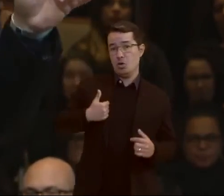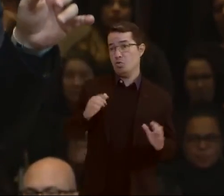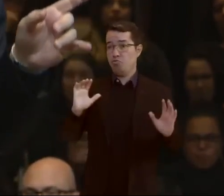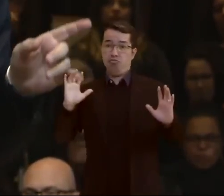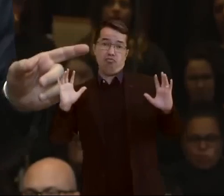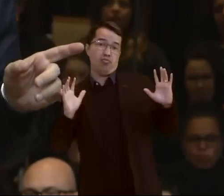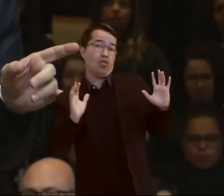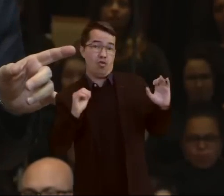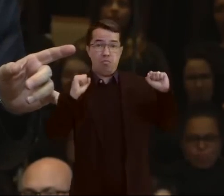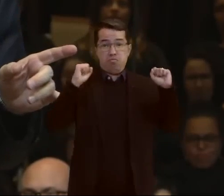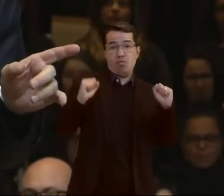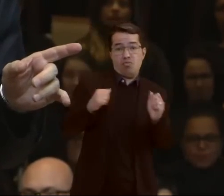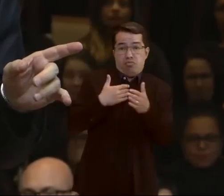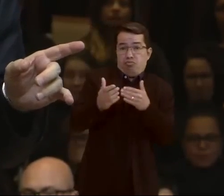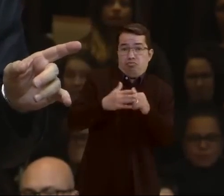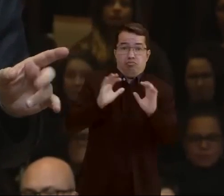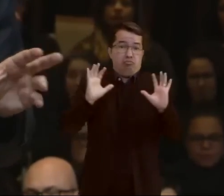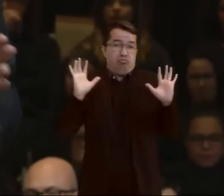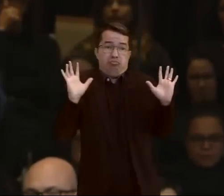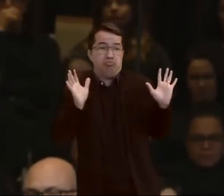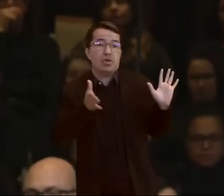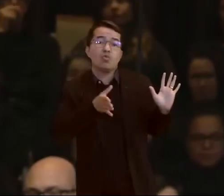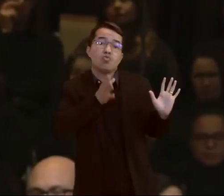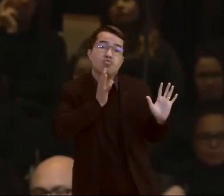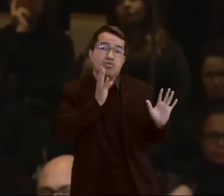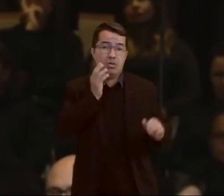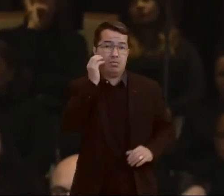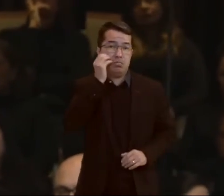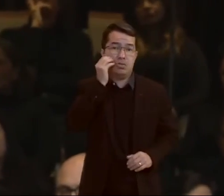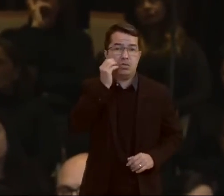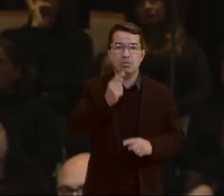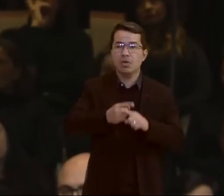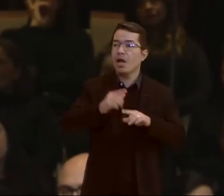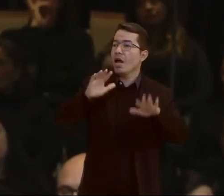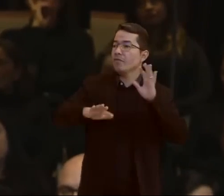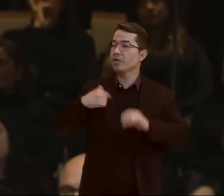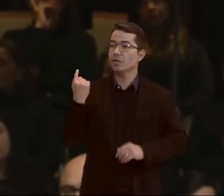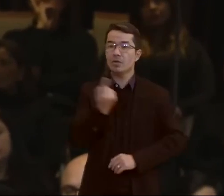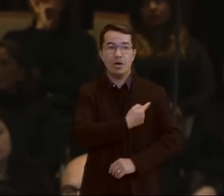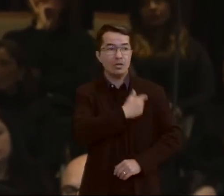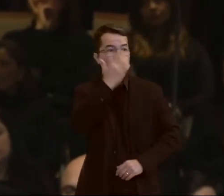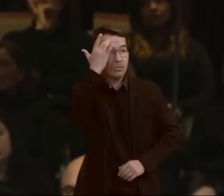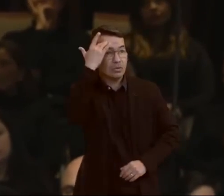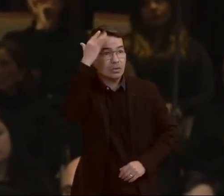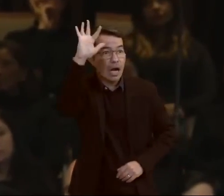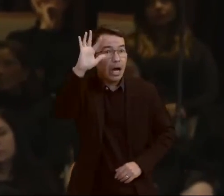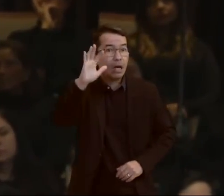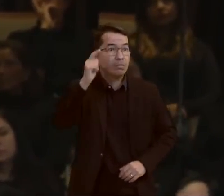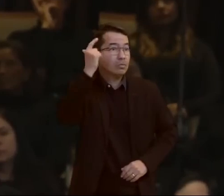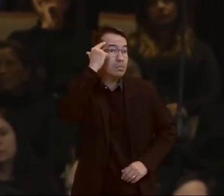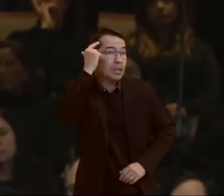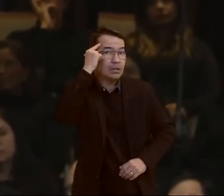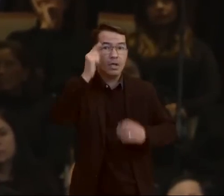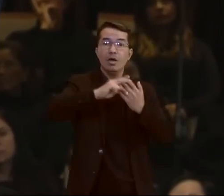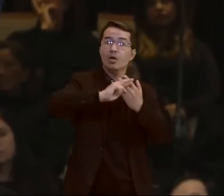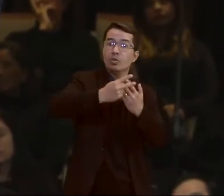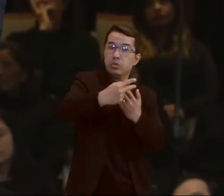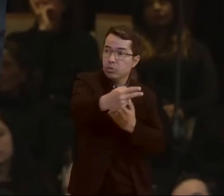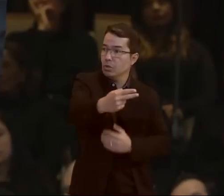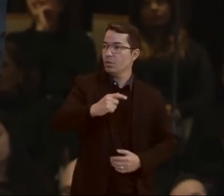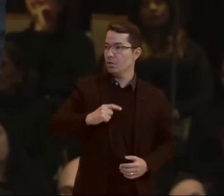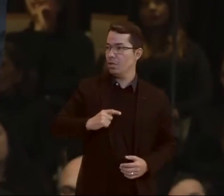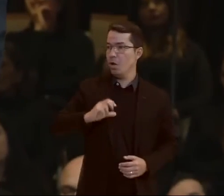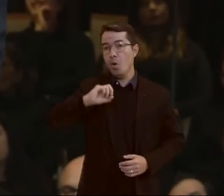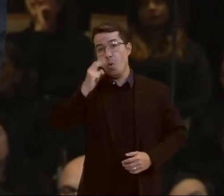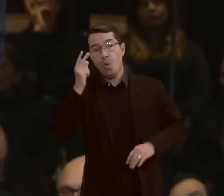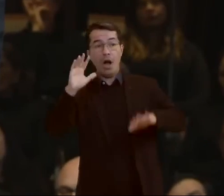as consequências, ou porque a gente acha que é bom demais e que nada nunca